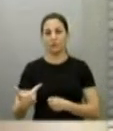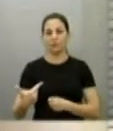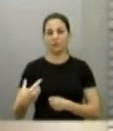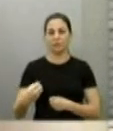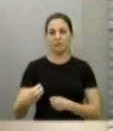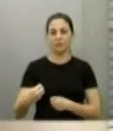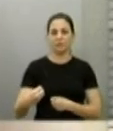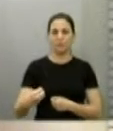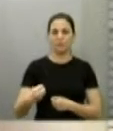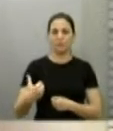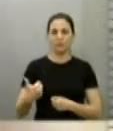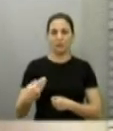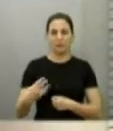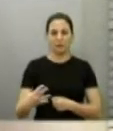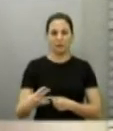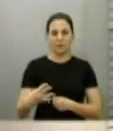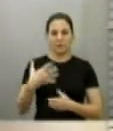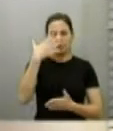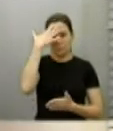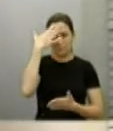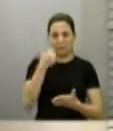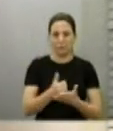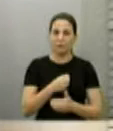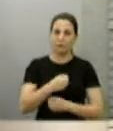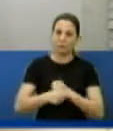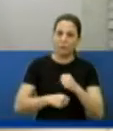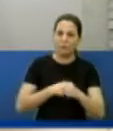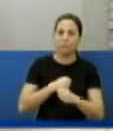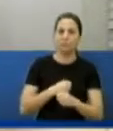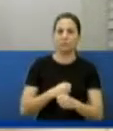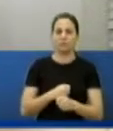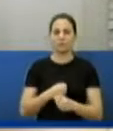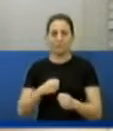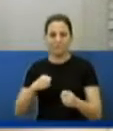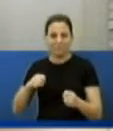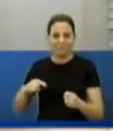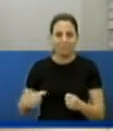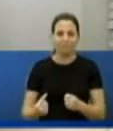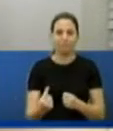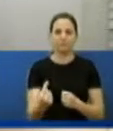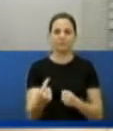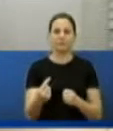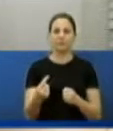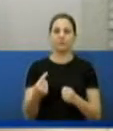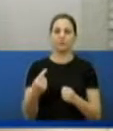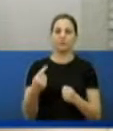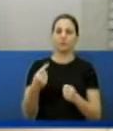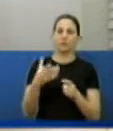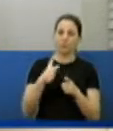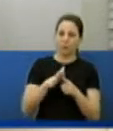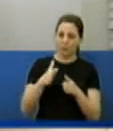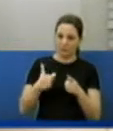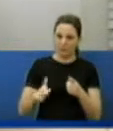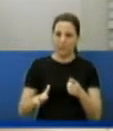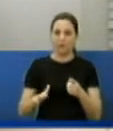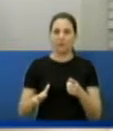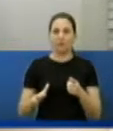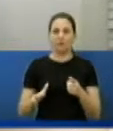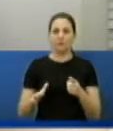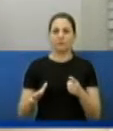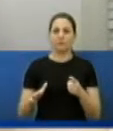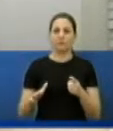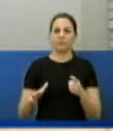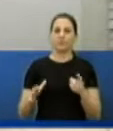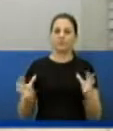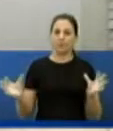com a certeza de que o ano de 2014 também é um ano de grandes desafios para o Poder Legislativo. Completo um